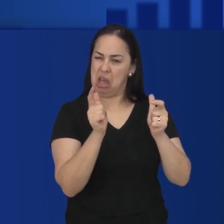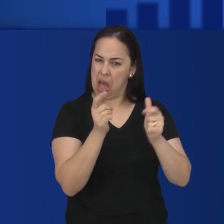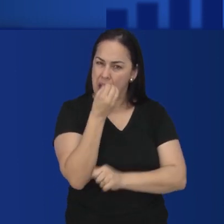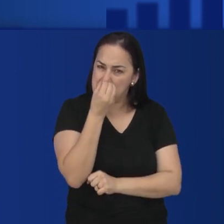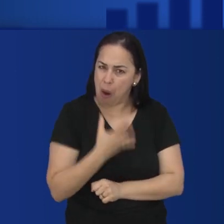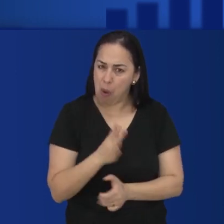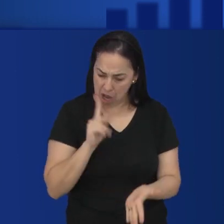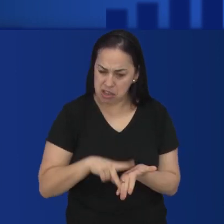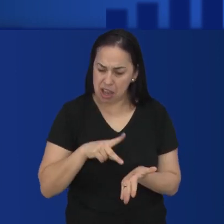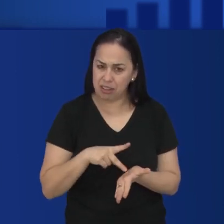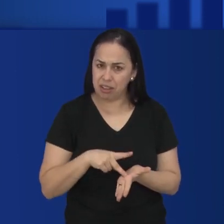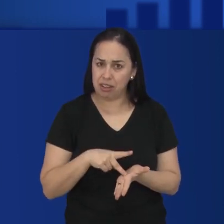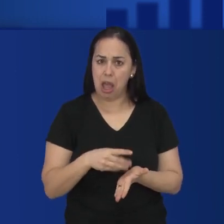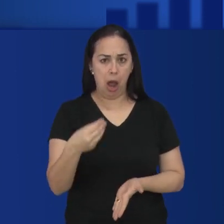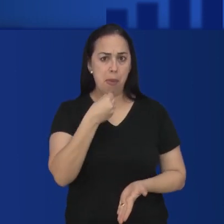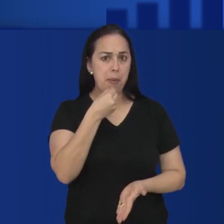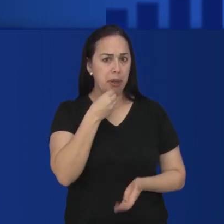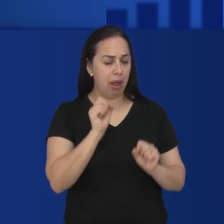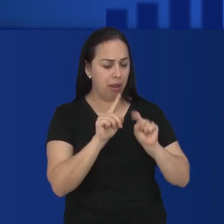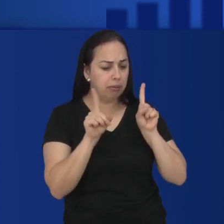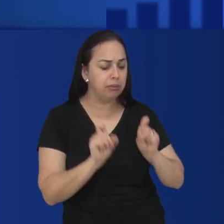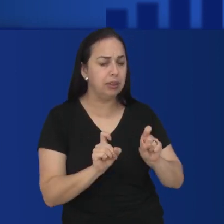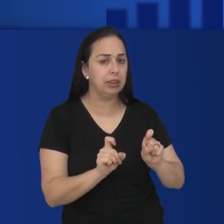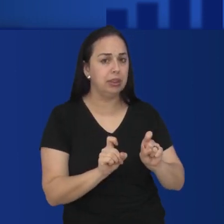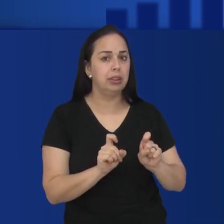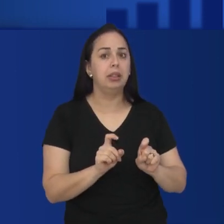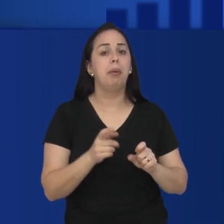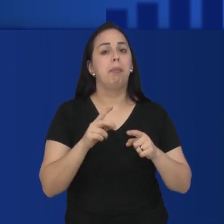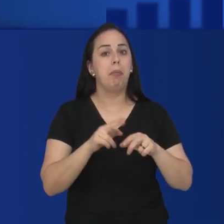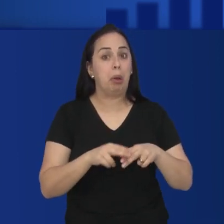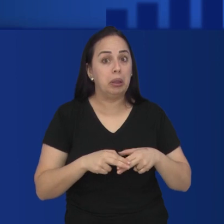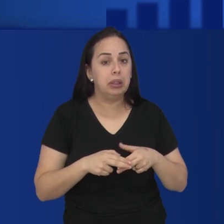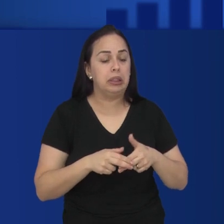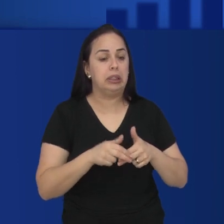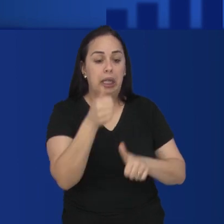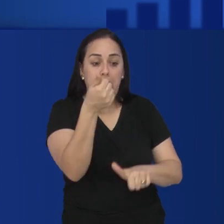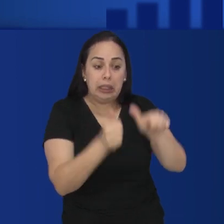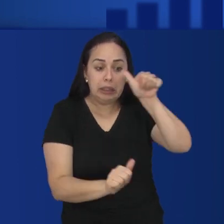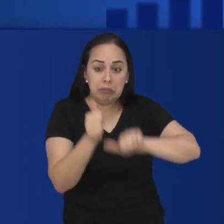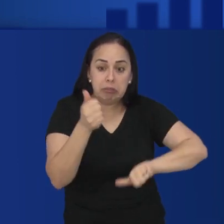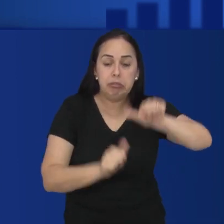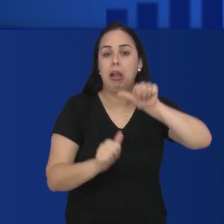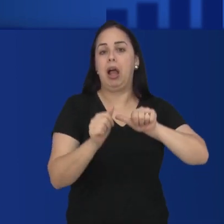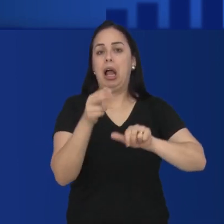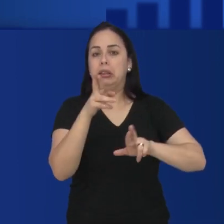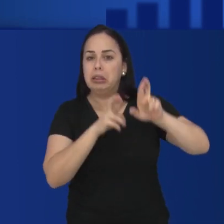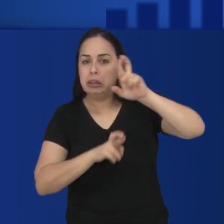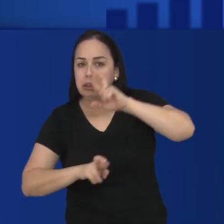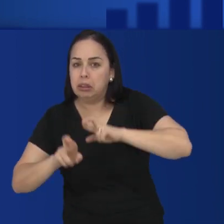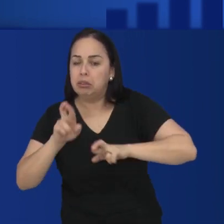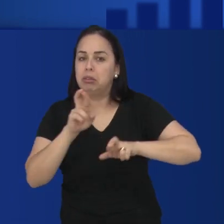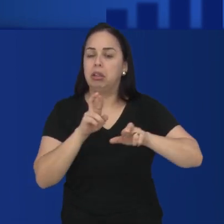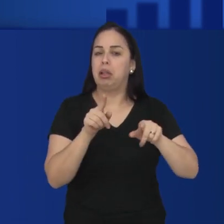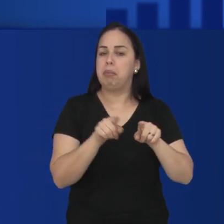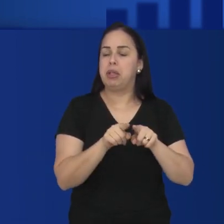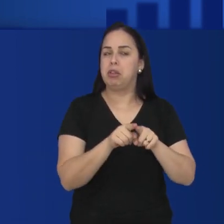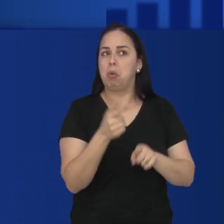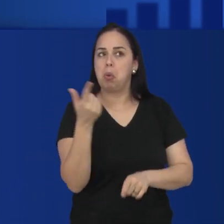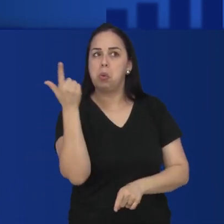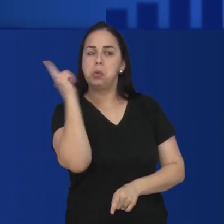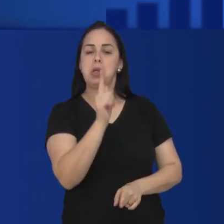bom, é efetivo, é uma oportunidade. Então, uma boa revisada nas condições de mercado, uma boa olhada no meu fluxo